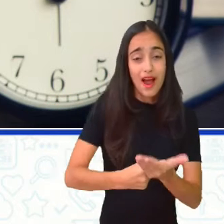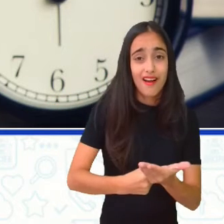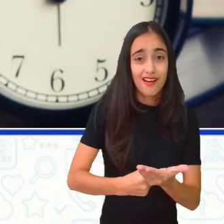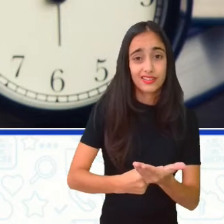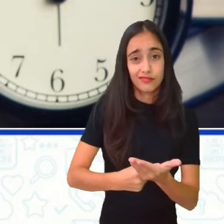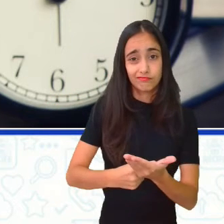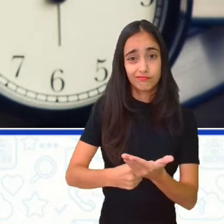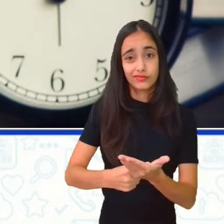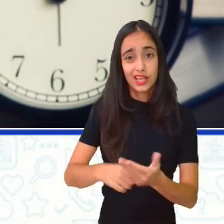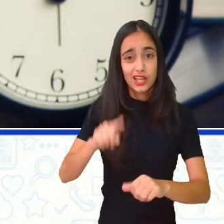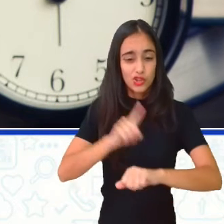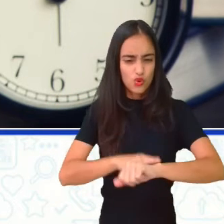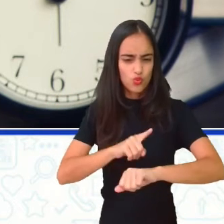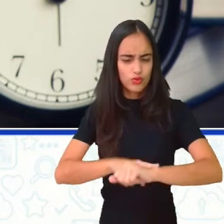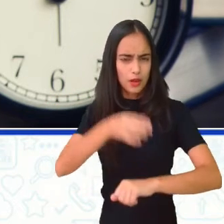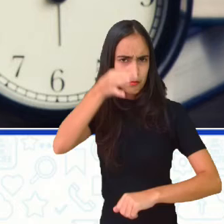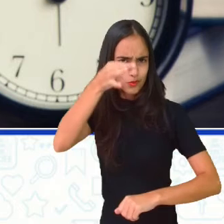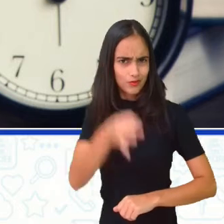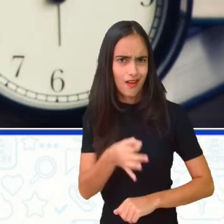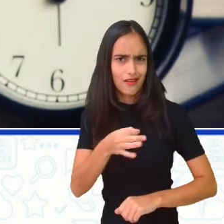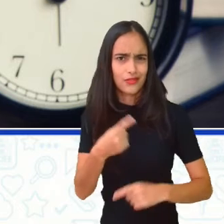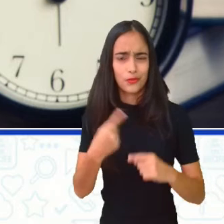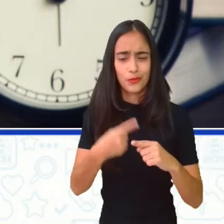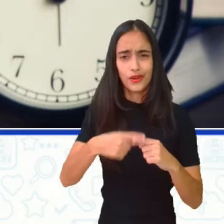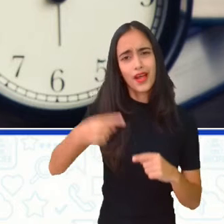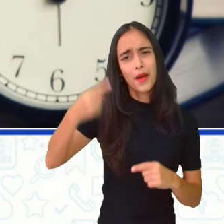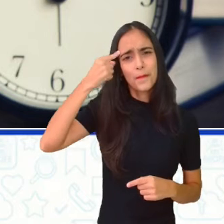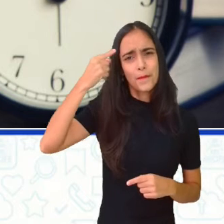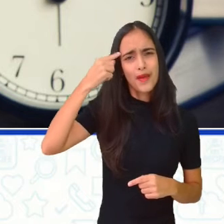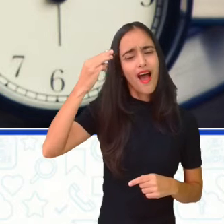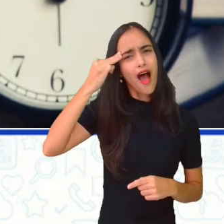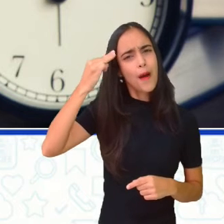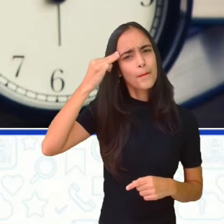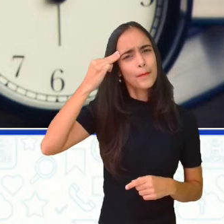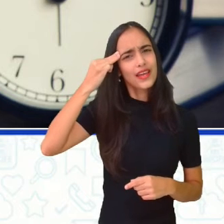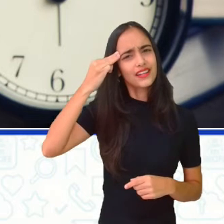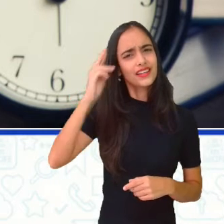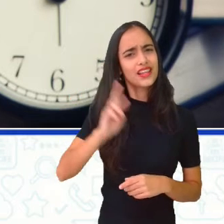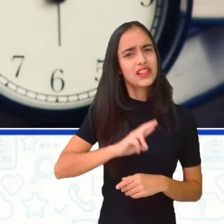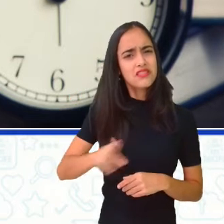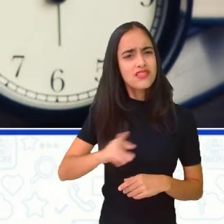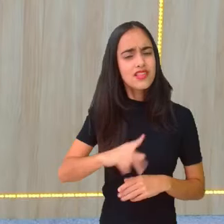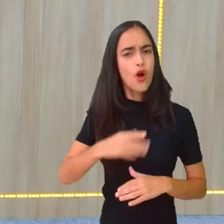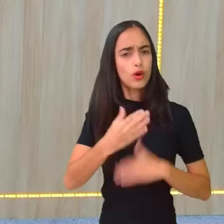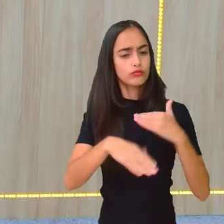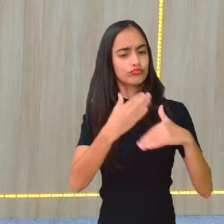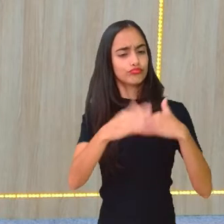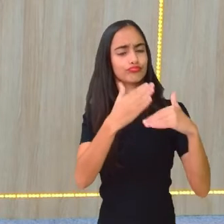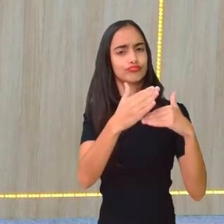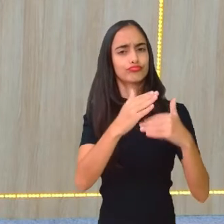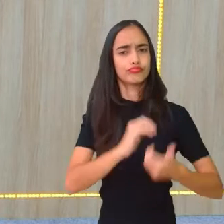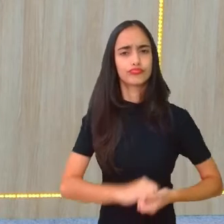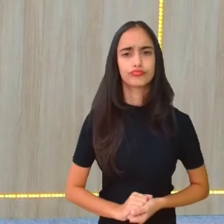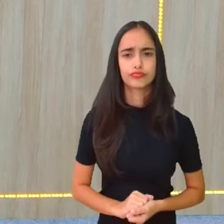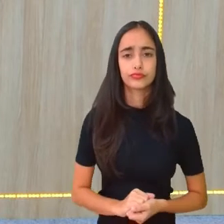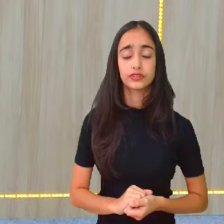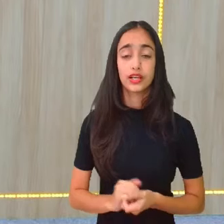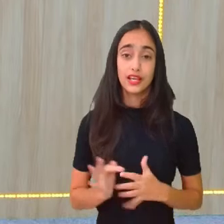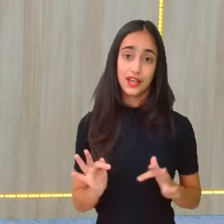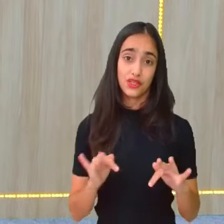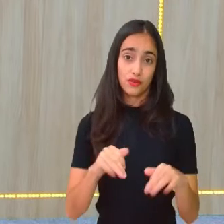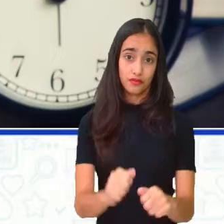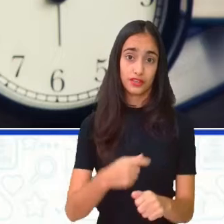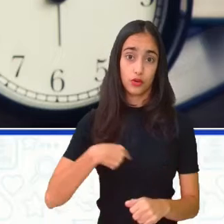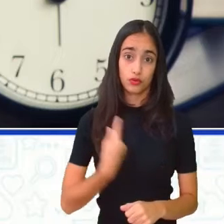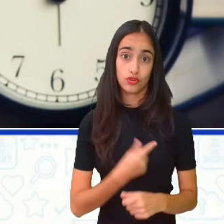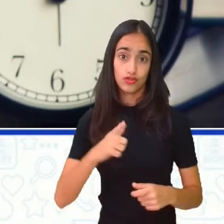né? Porque a nossa mente, ela não funciona de acordo com o tempo, né? Ela funciona numa outra organização. E, por último, a gente